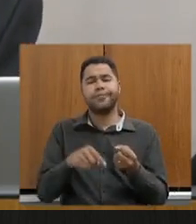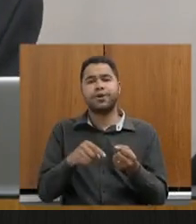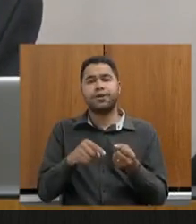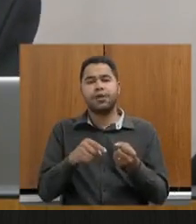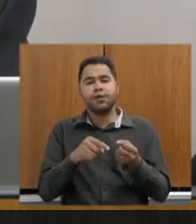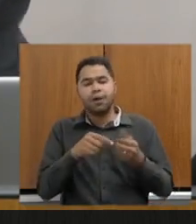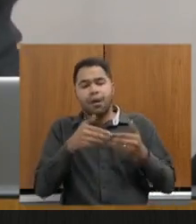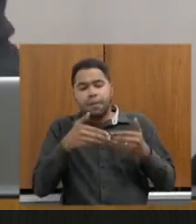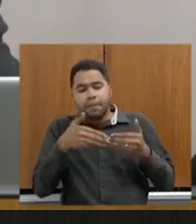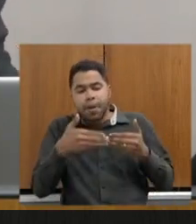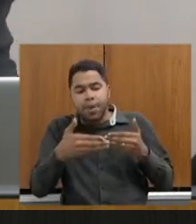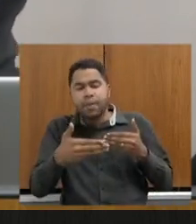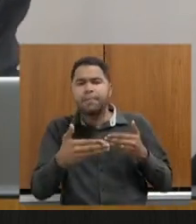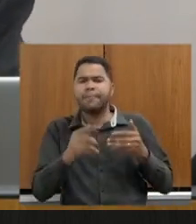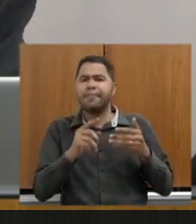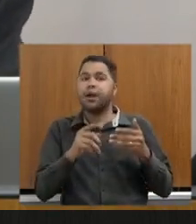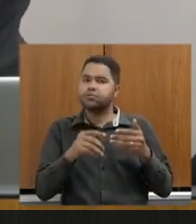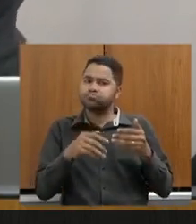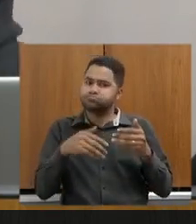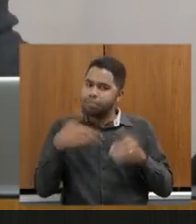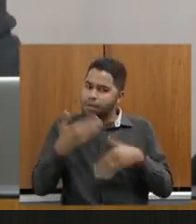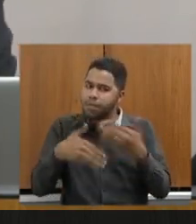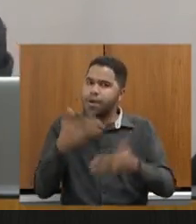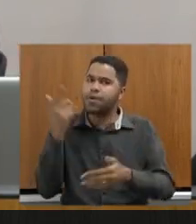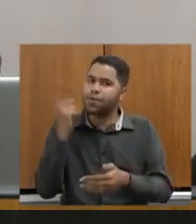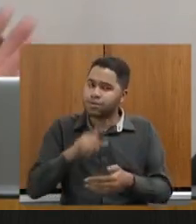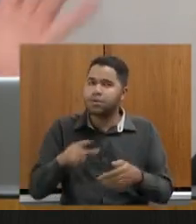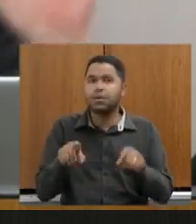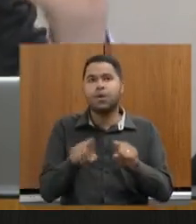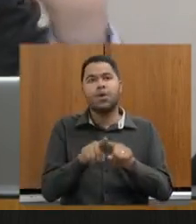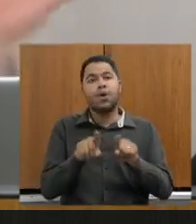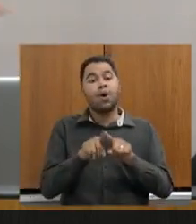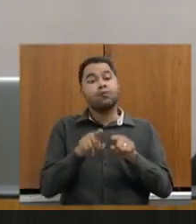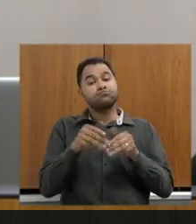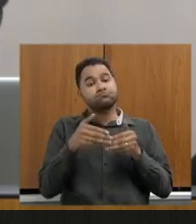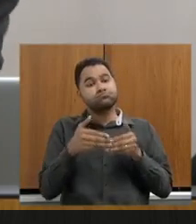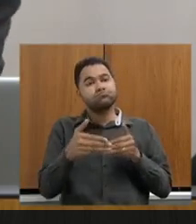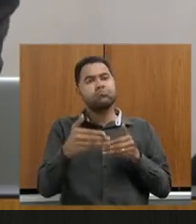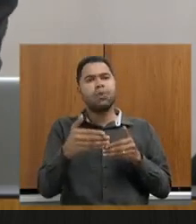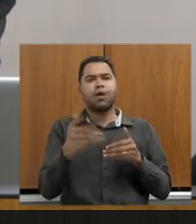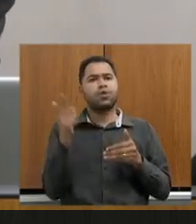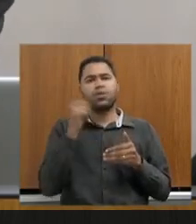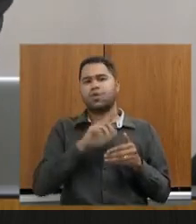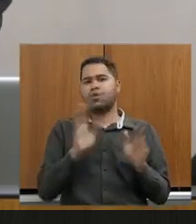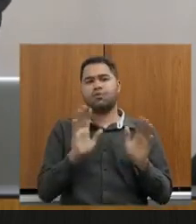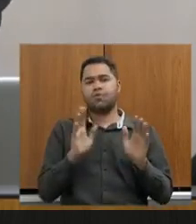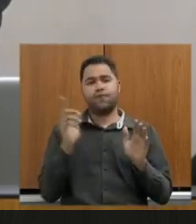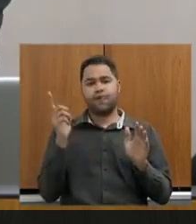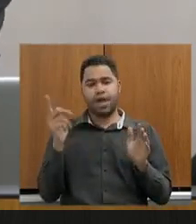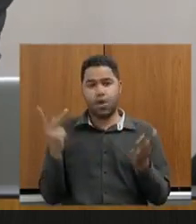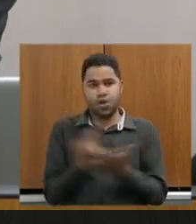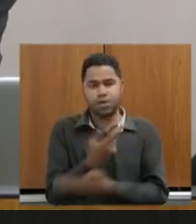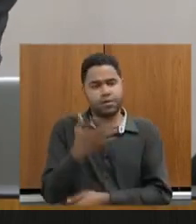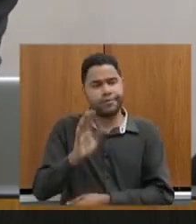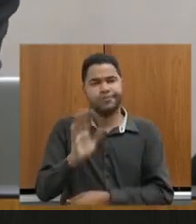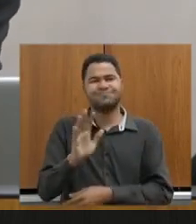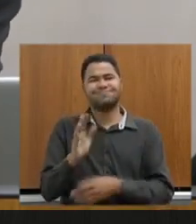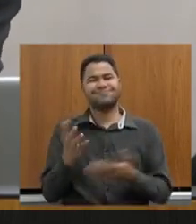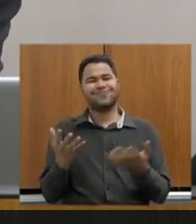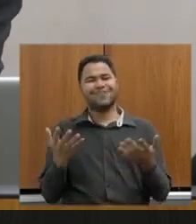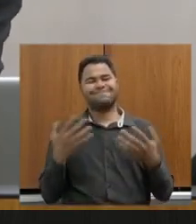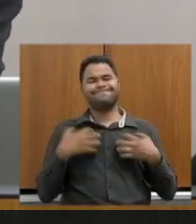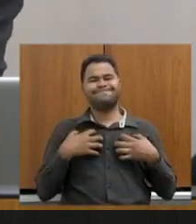sem que o senhor consiga desembolar ou pela inflação daqui para frente não vai acontecer mais porque isso